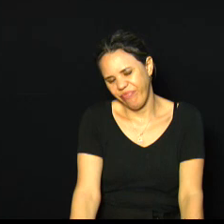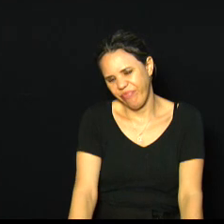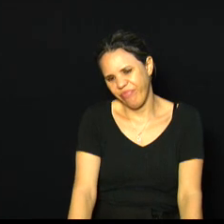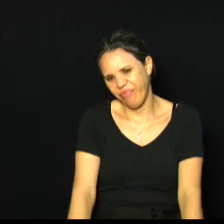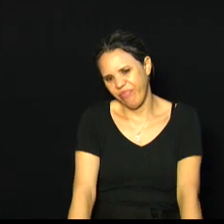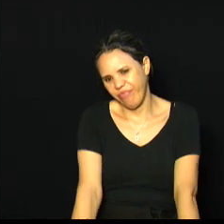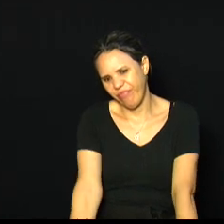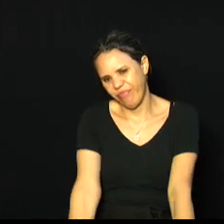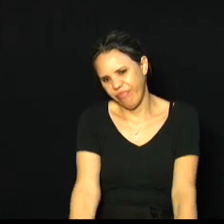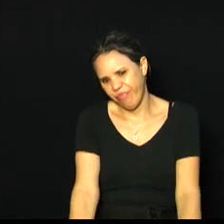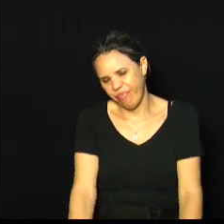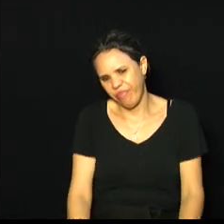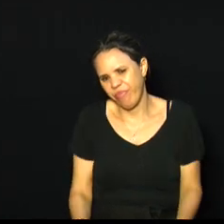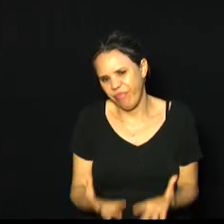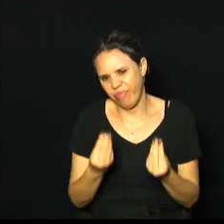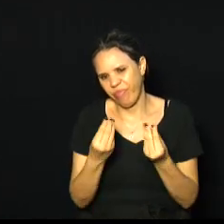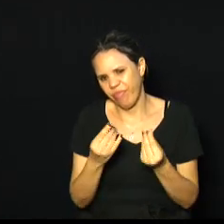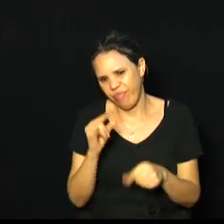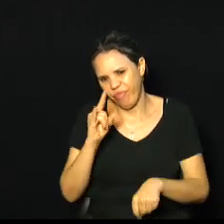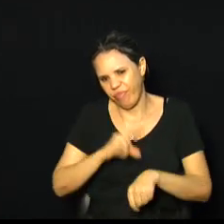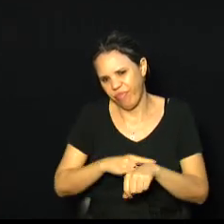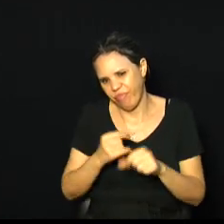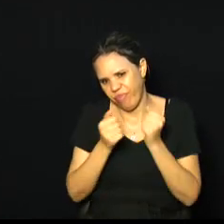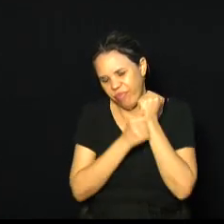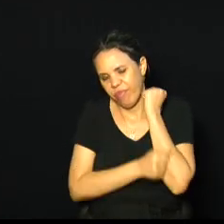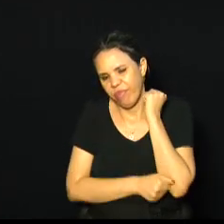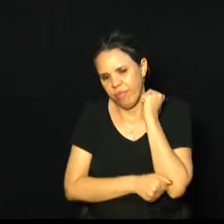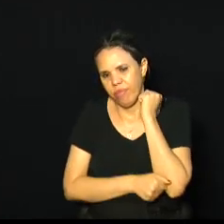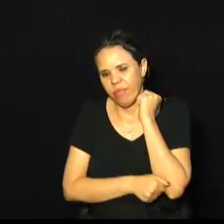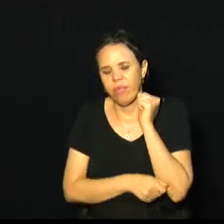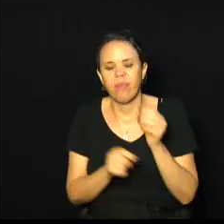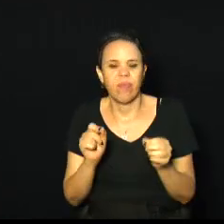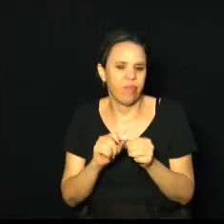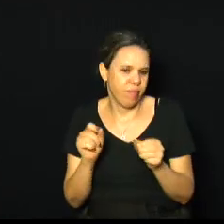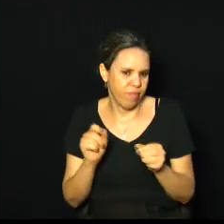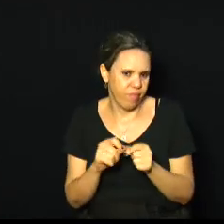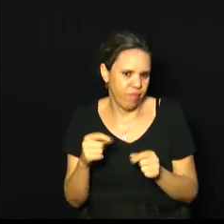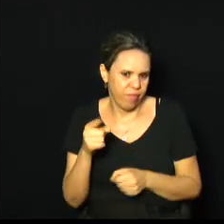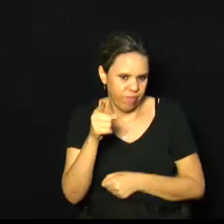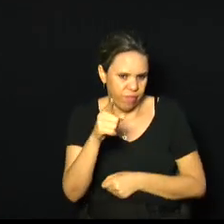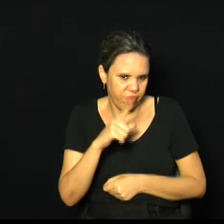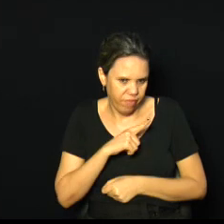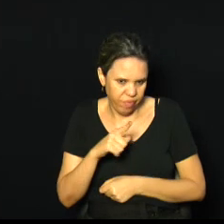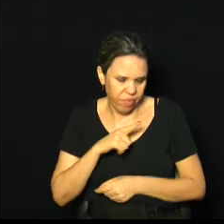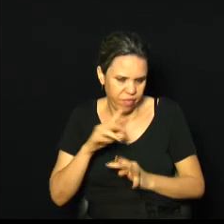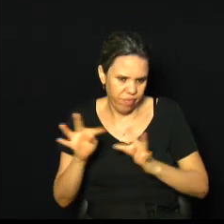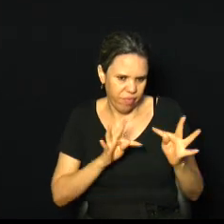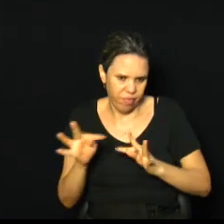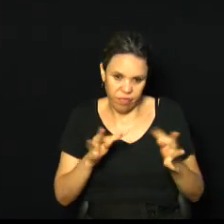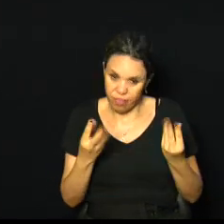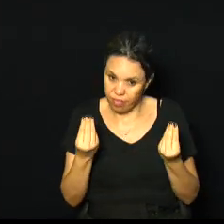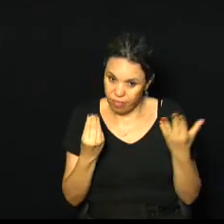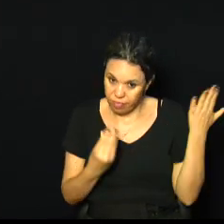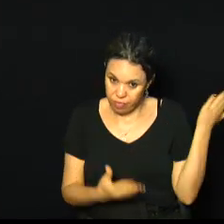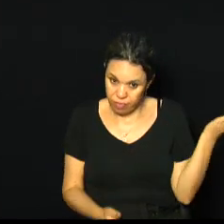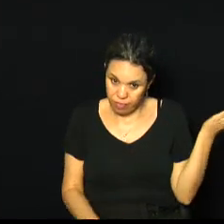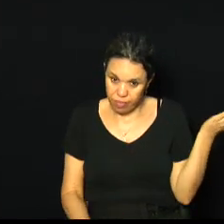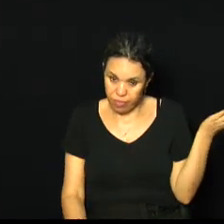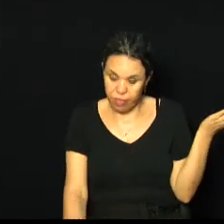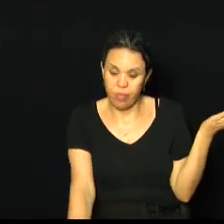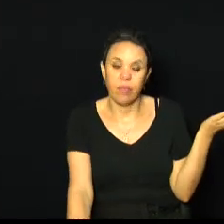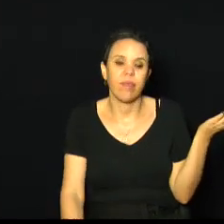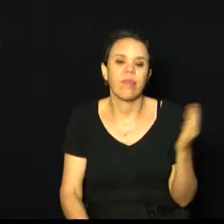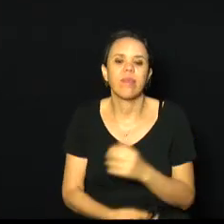termotolerantes, isto é, excesso de xixi e cocô, o que faz com que você tenha que tratar muito isso. O